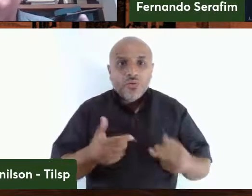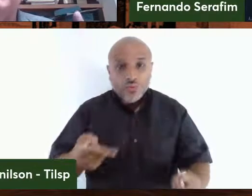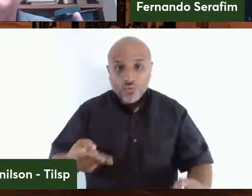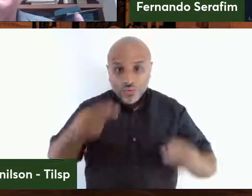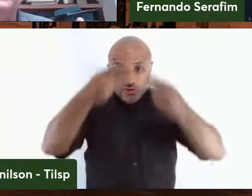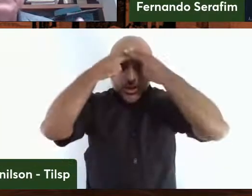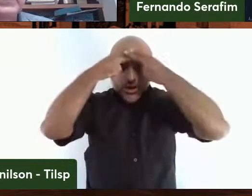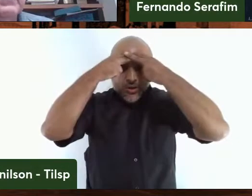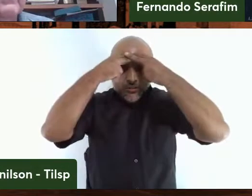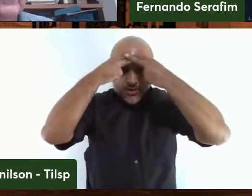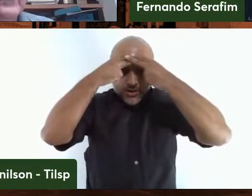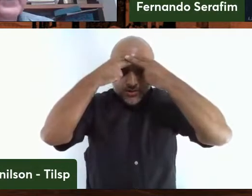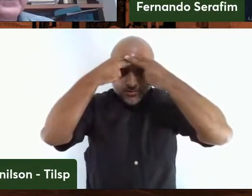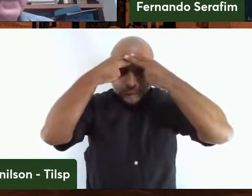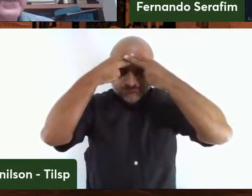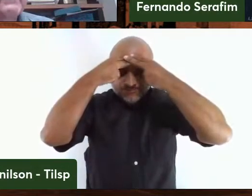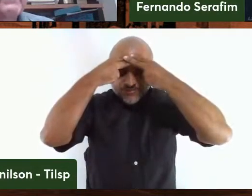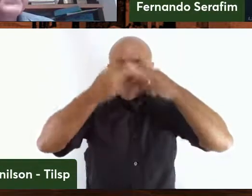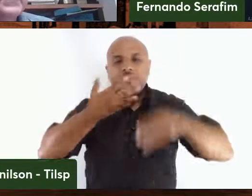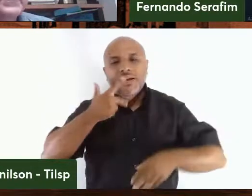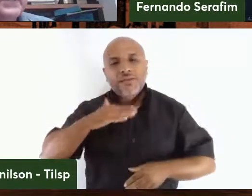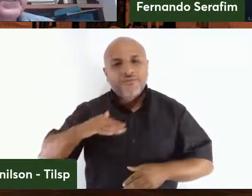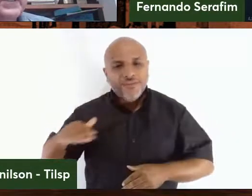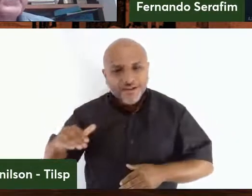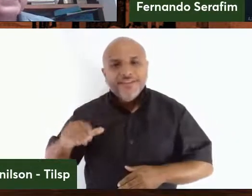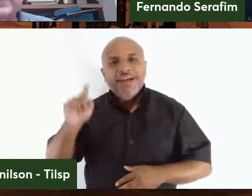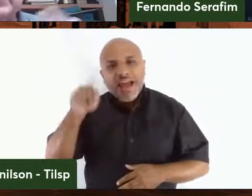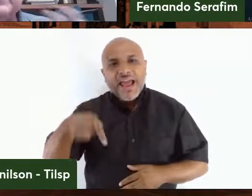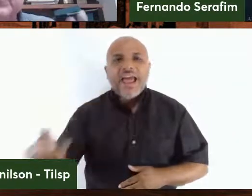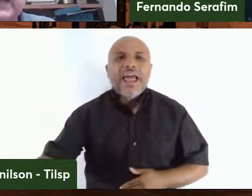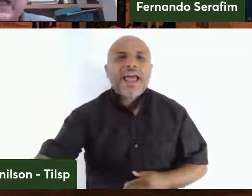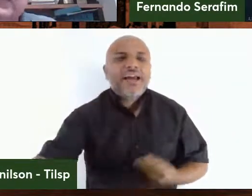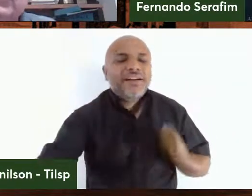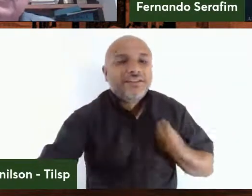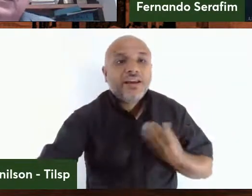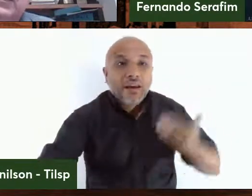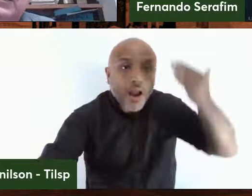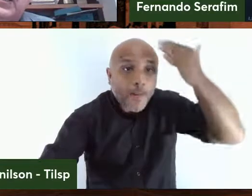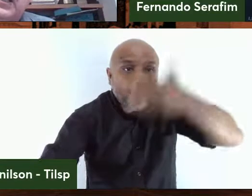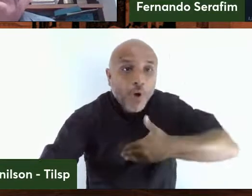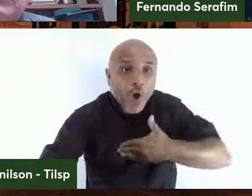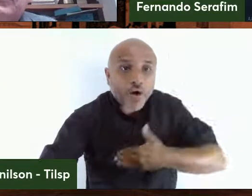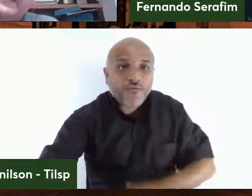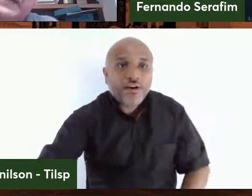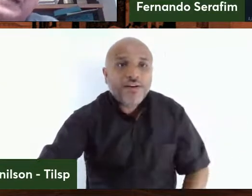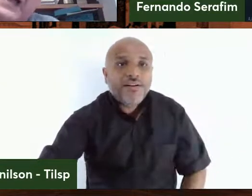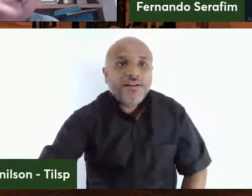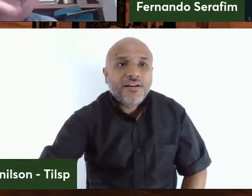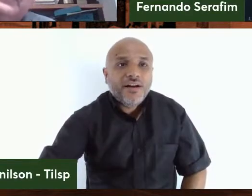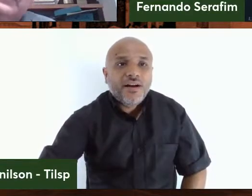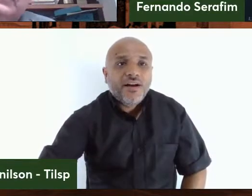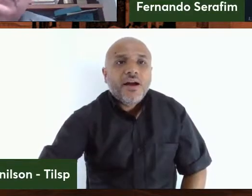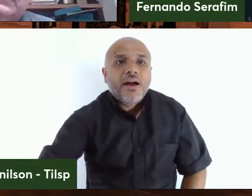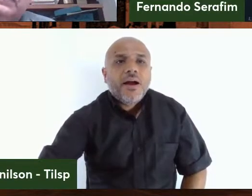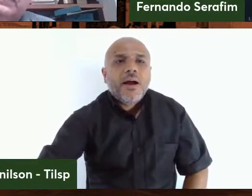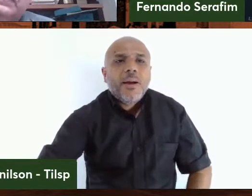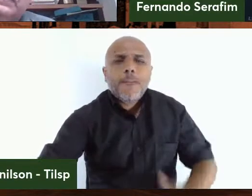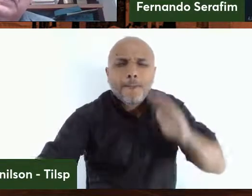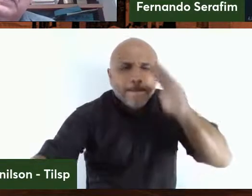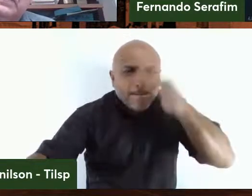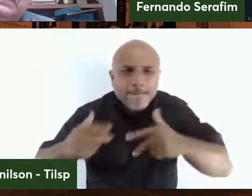da minha infância, foi, vamos dizer, a ter testemunhado a brutalidade